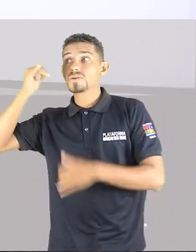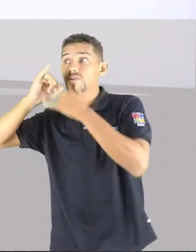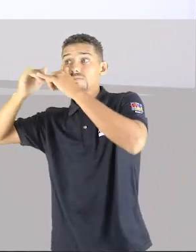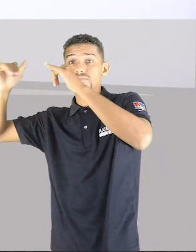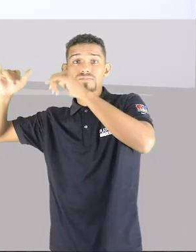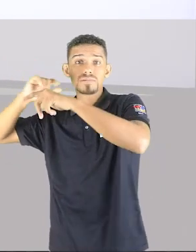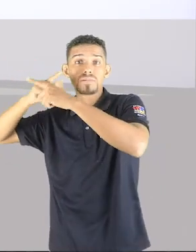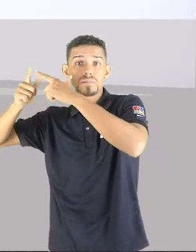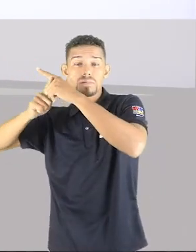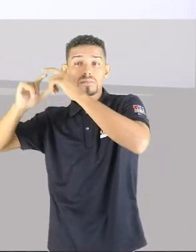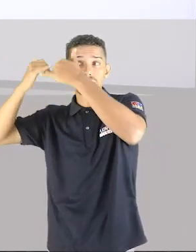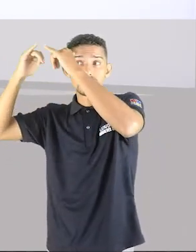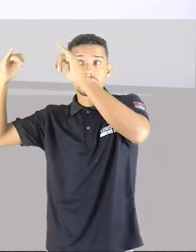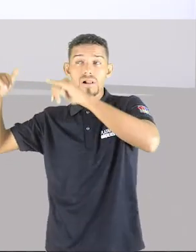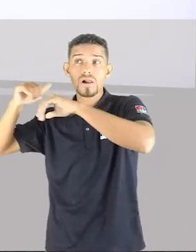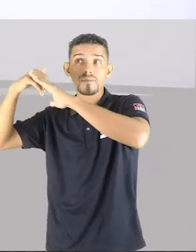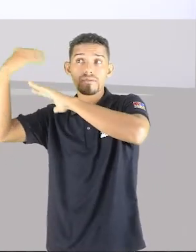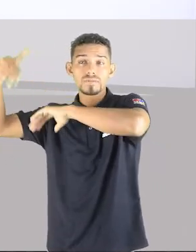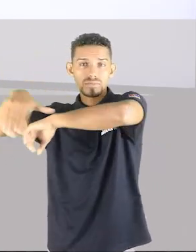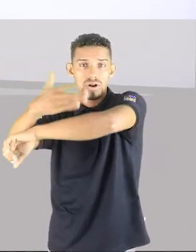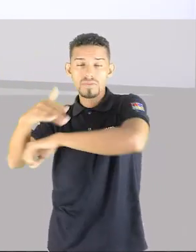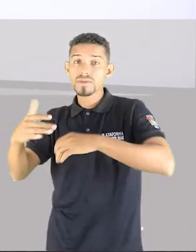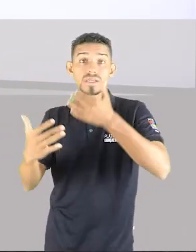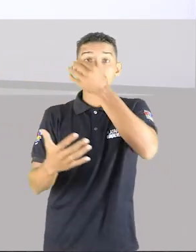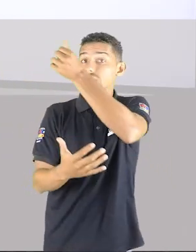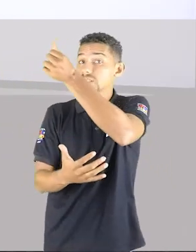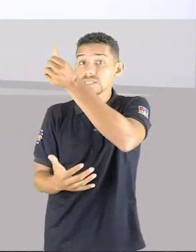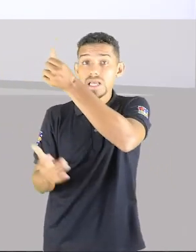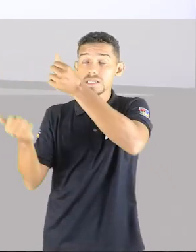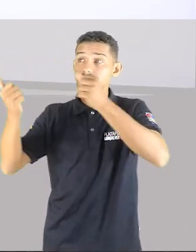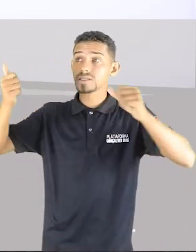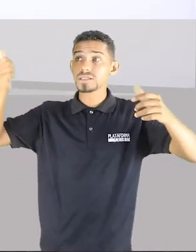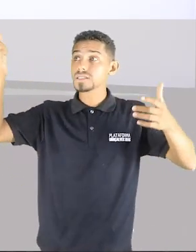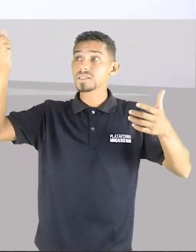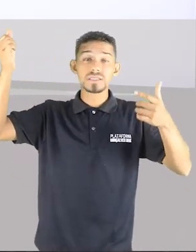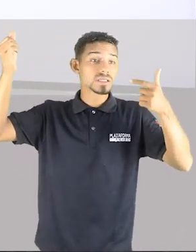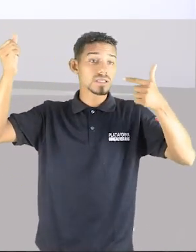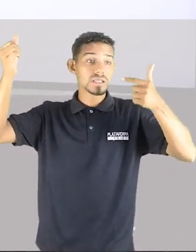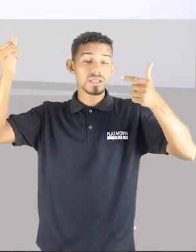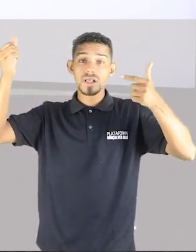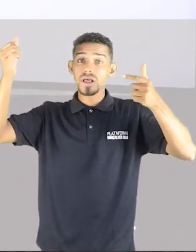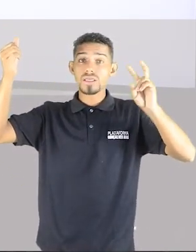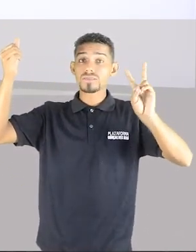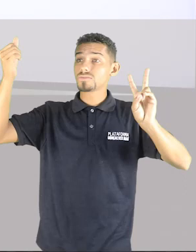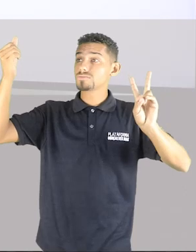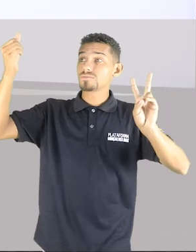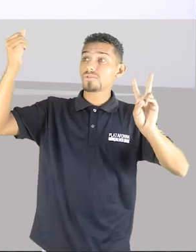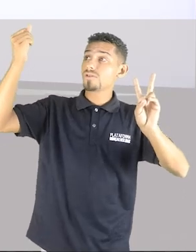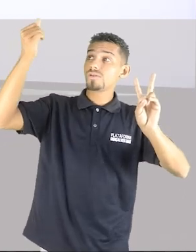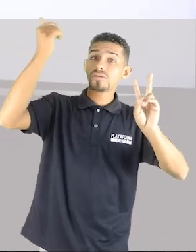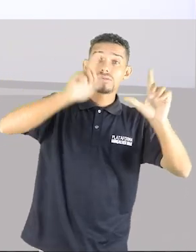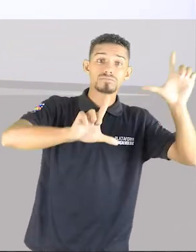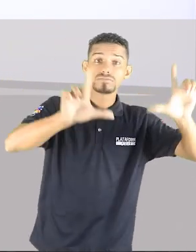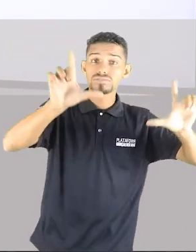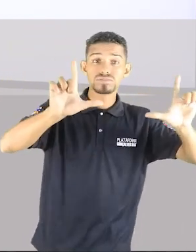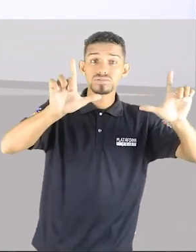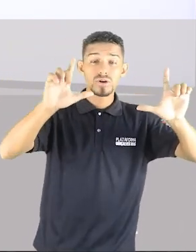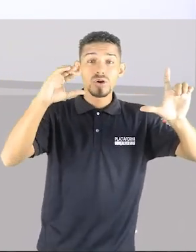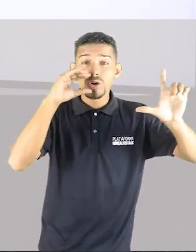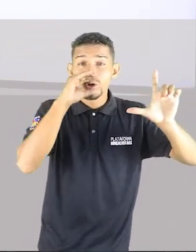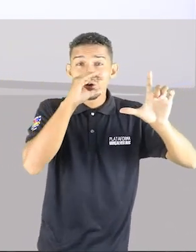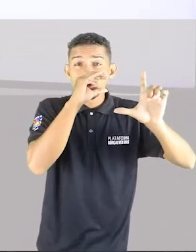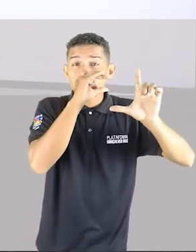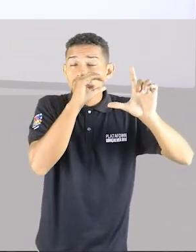curto circuito fora entrou uma corrente de 6 Amp essa corrente vai esquentar tanto essa TV